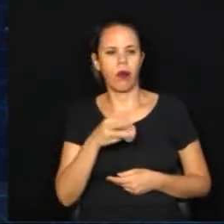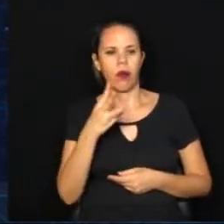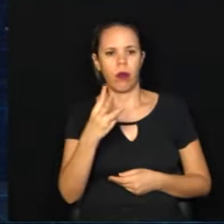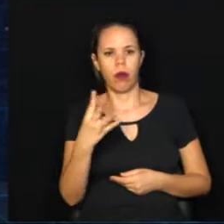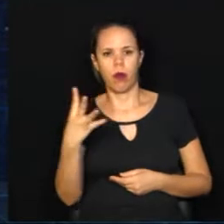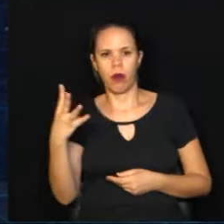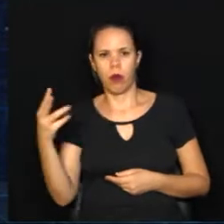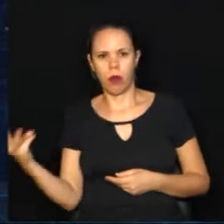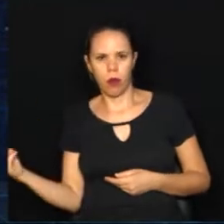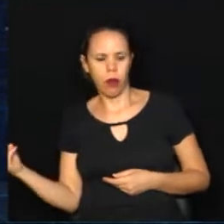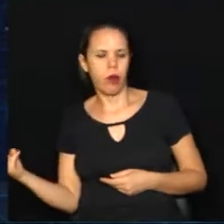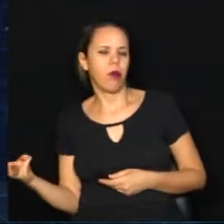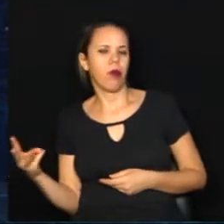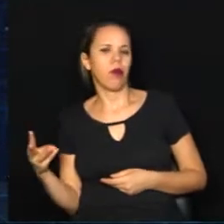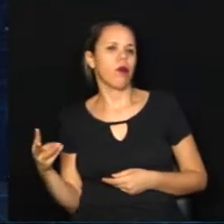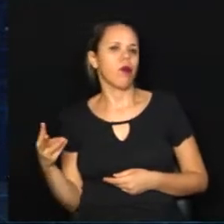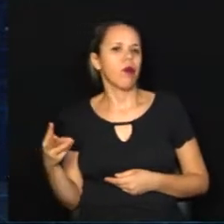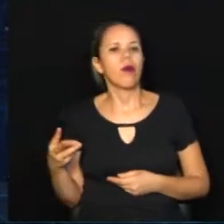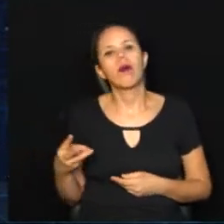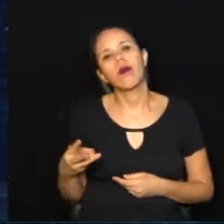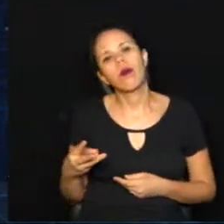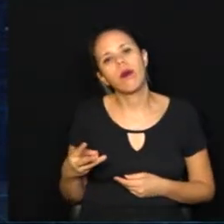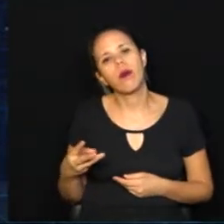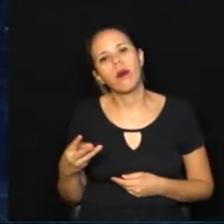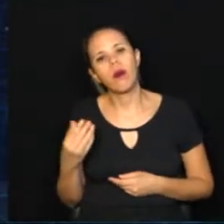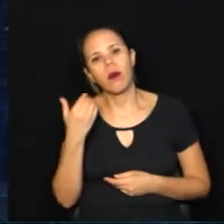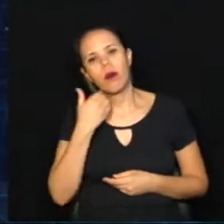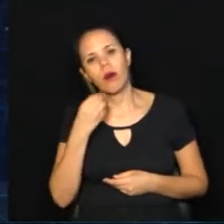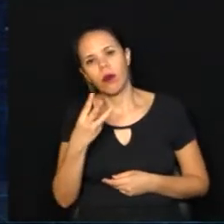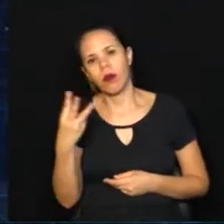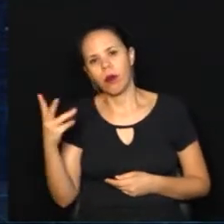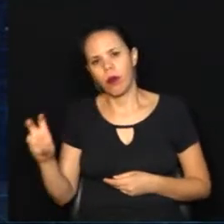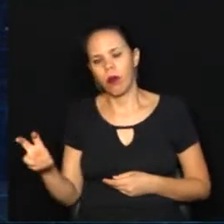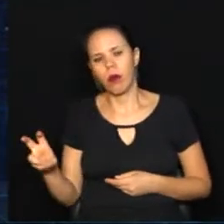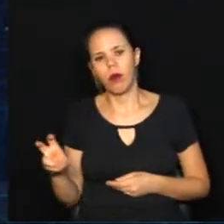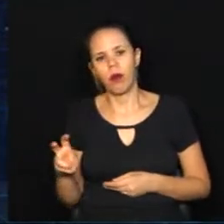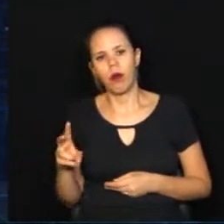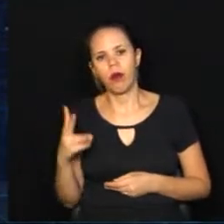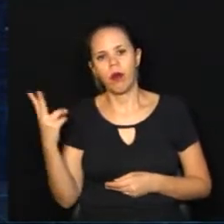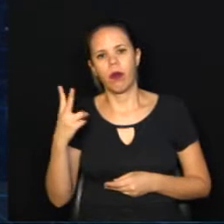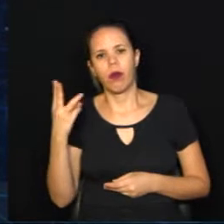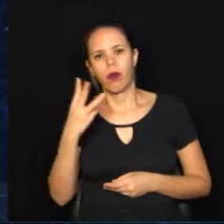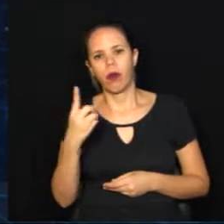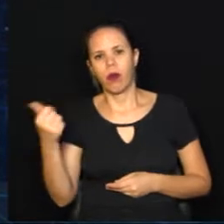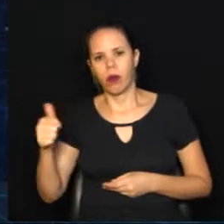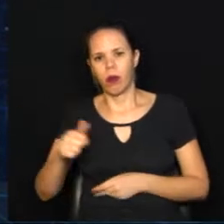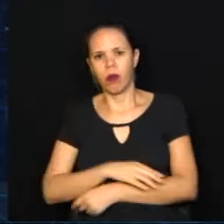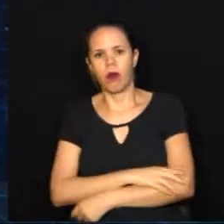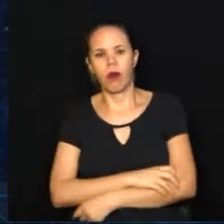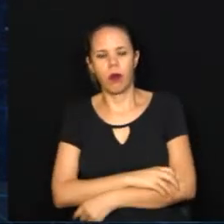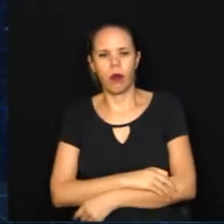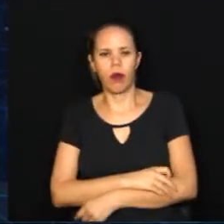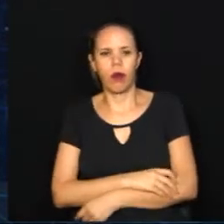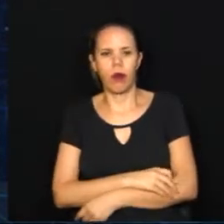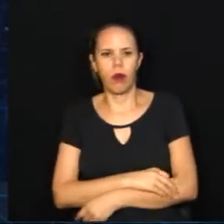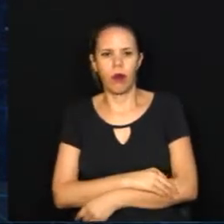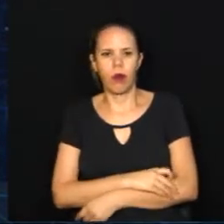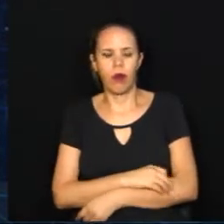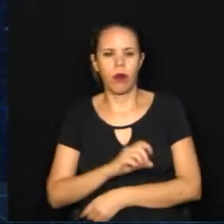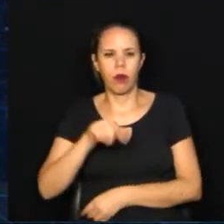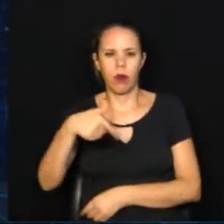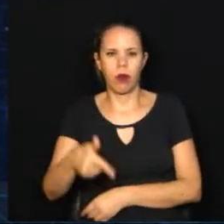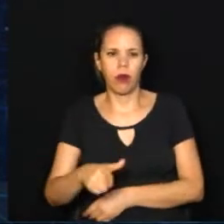Americana 343, Santa Bárbara do Oeste 335, Valinhos 311.